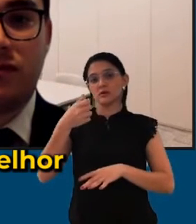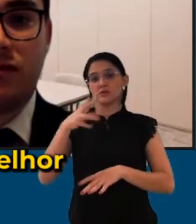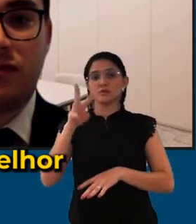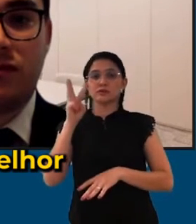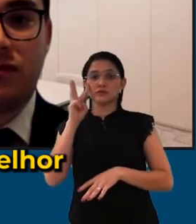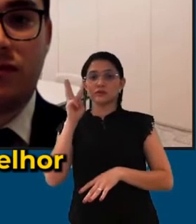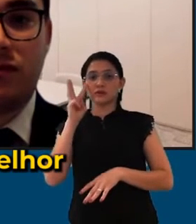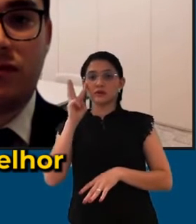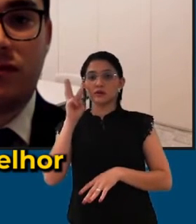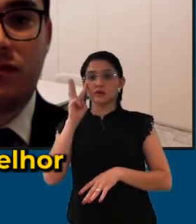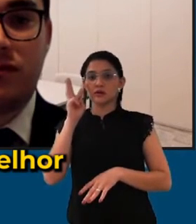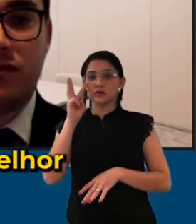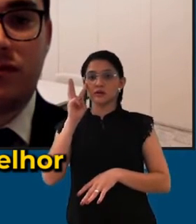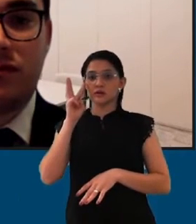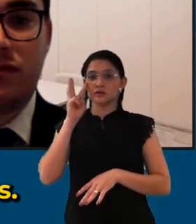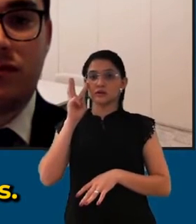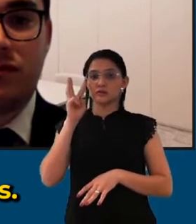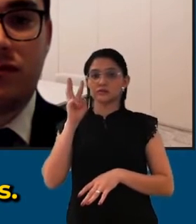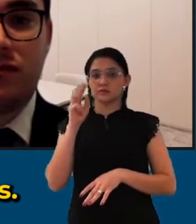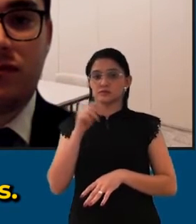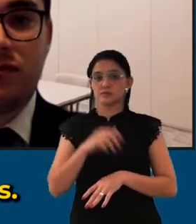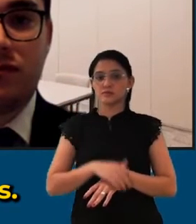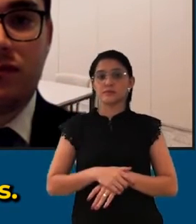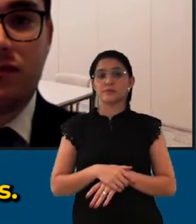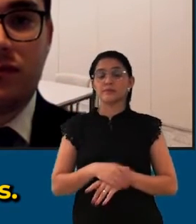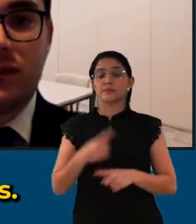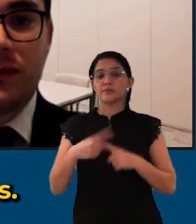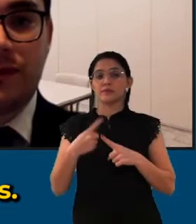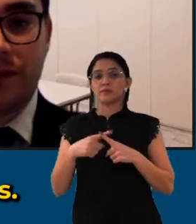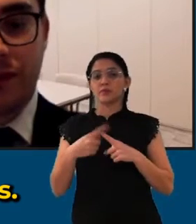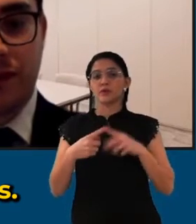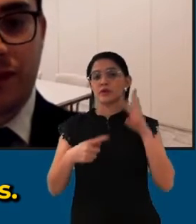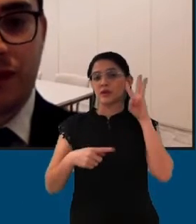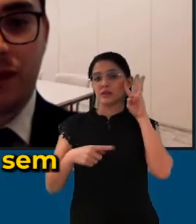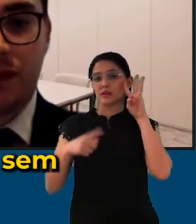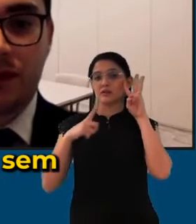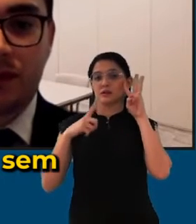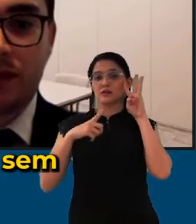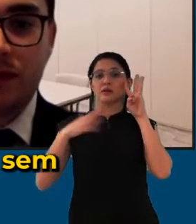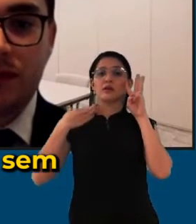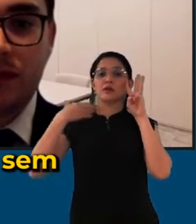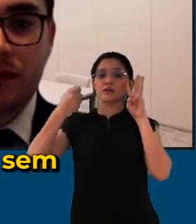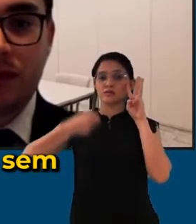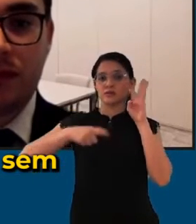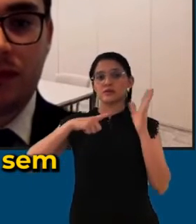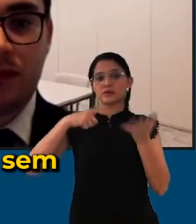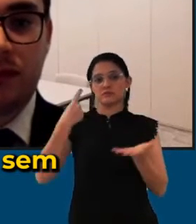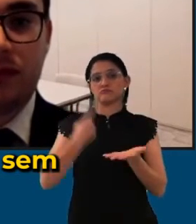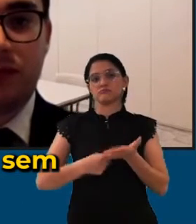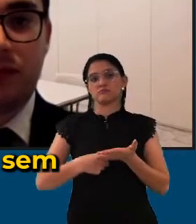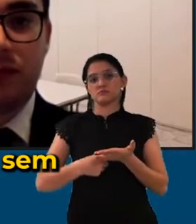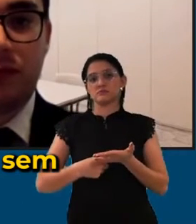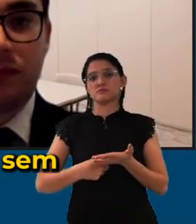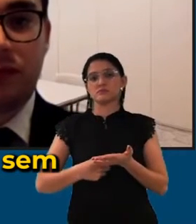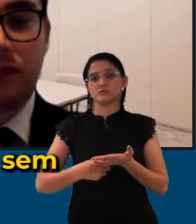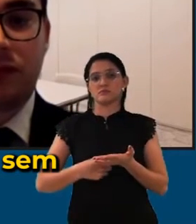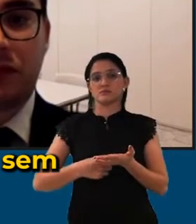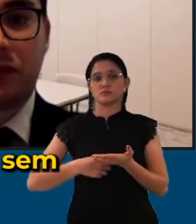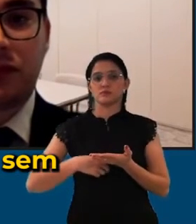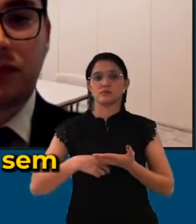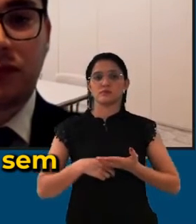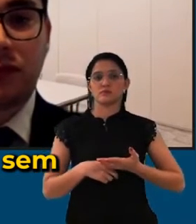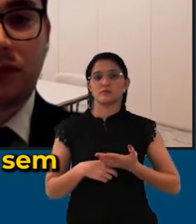dia que os senhores acharem melhor. É que terça, geralmente, o doutor tem compromissos, né, doutor Carlos? Não, mas